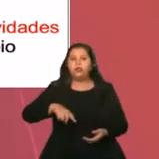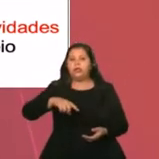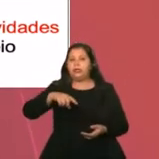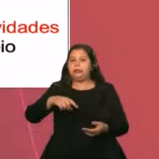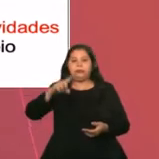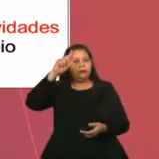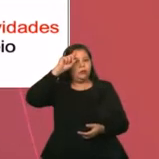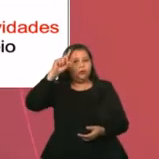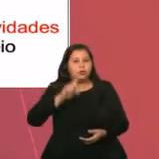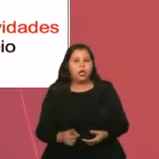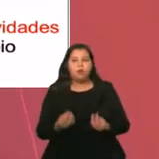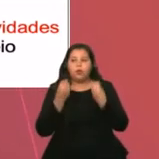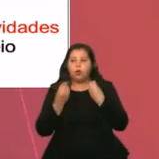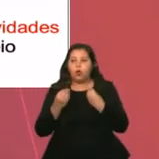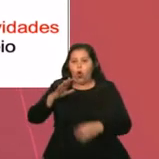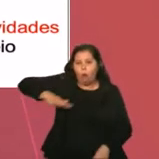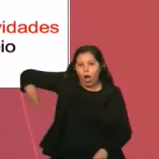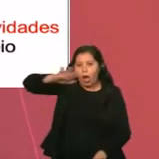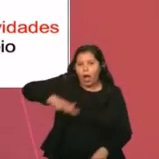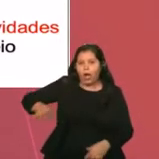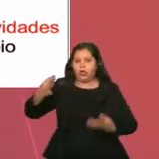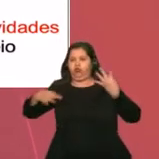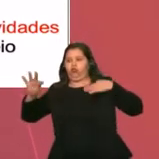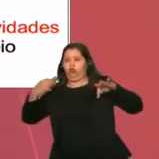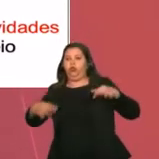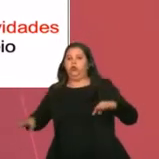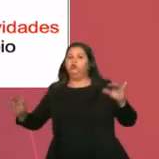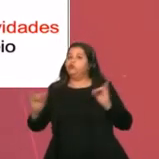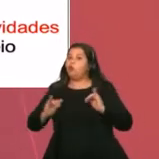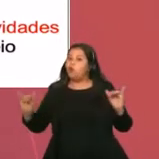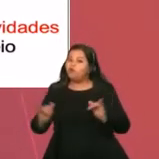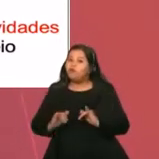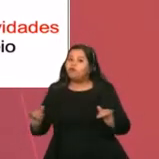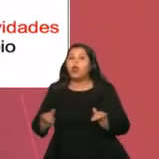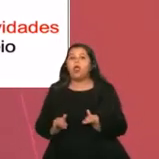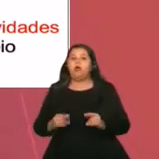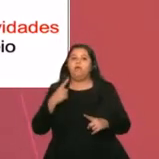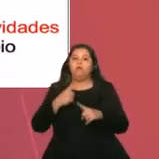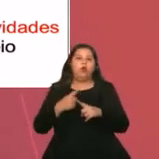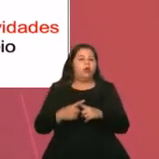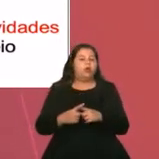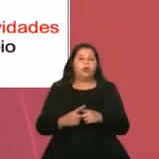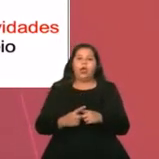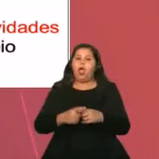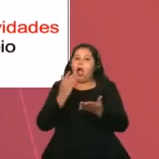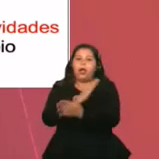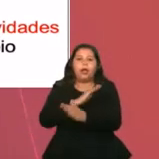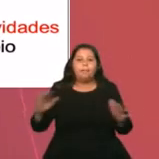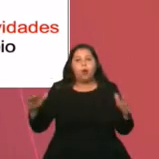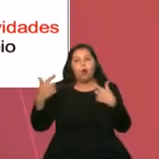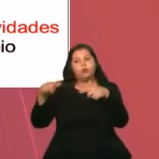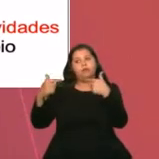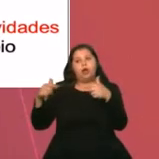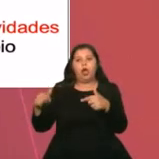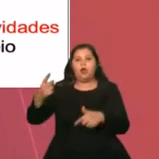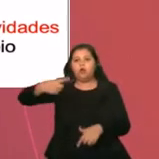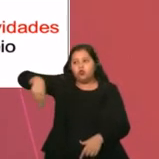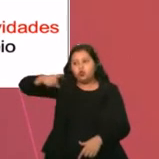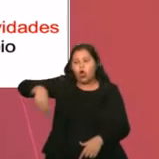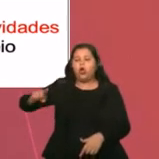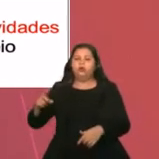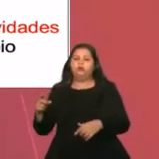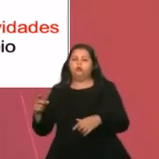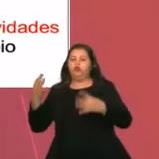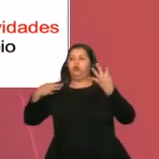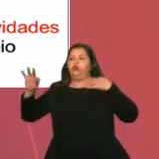sofreu agora com essa pandemia quando as pessoas pararam de viajar na o desemprego foi tremendo para nós de